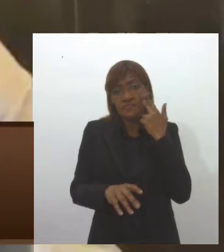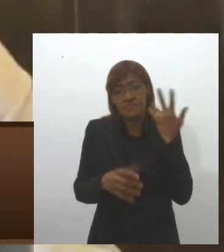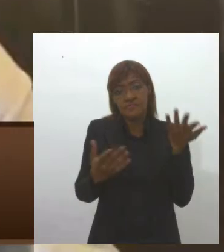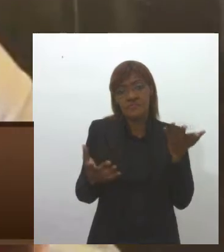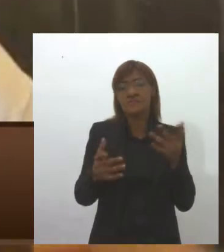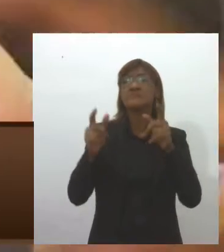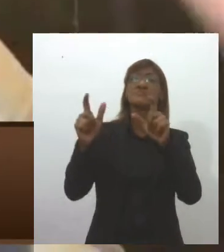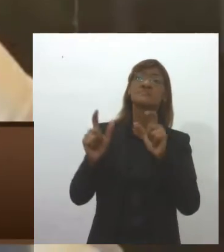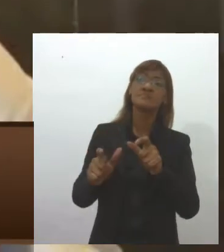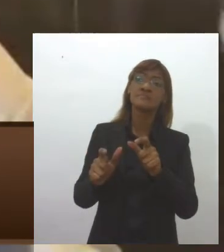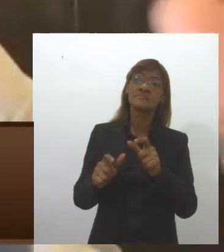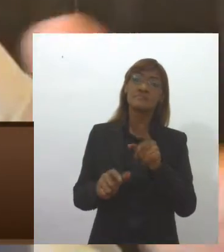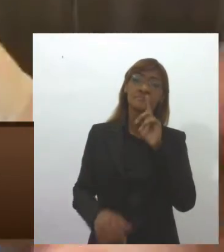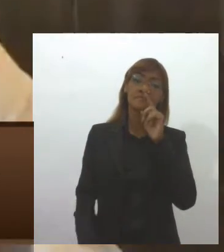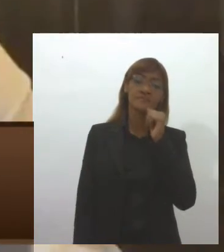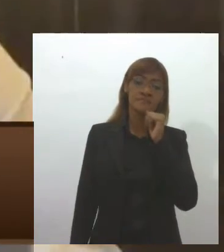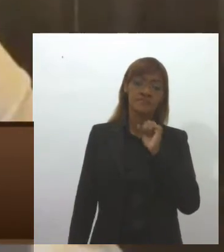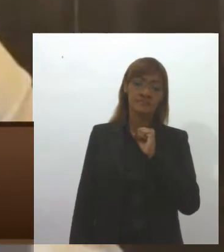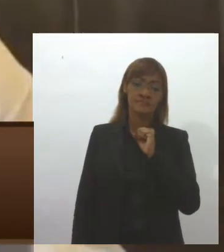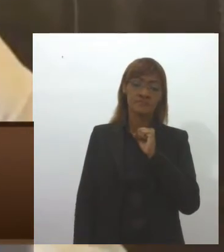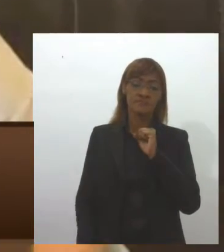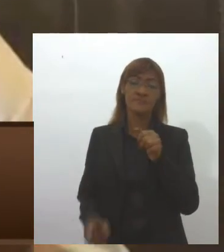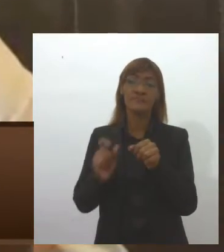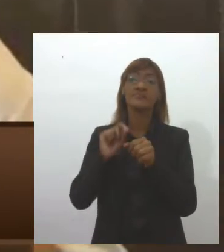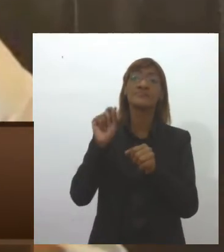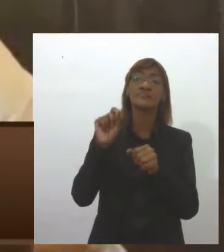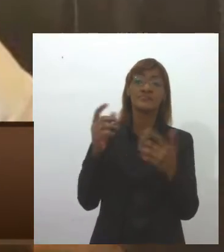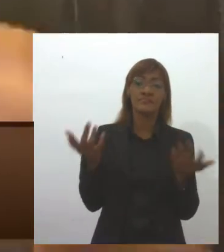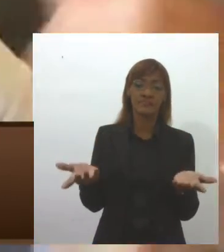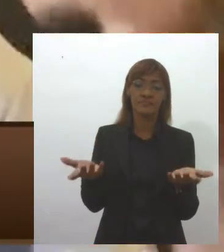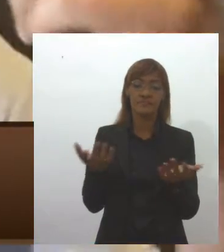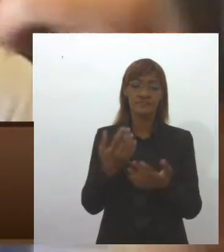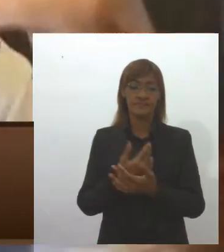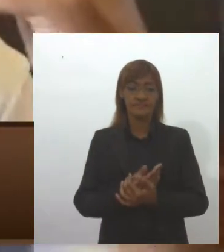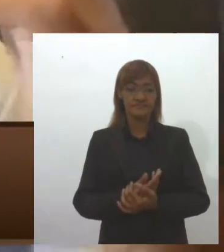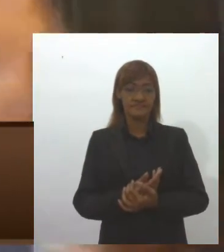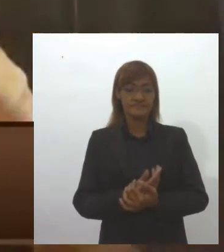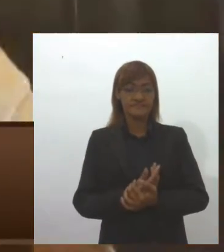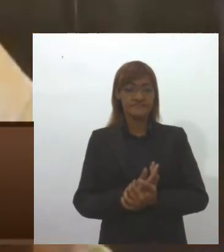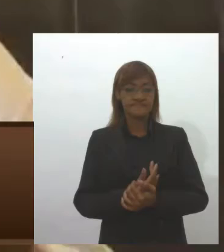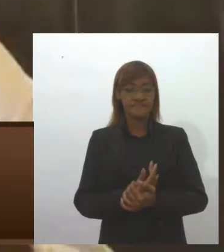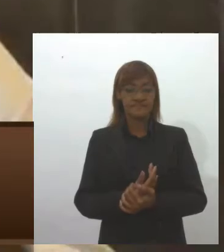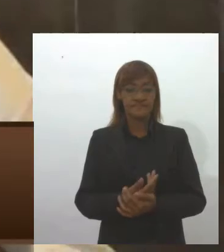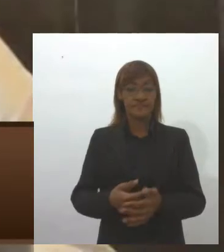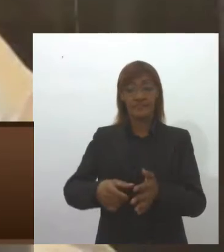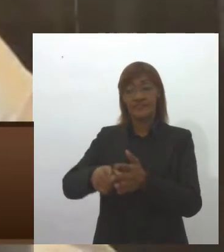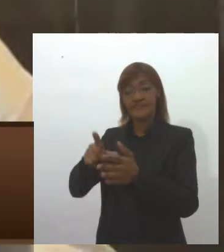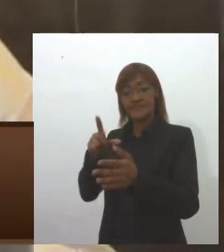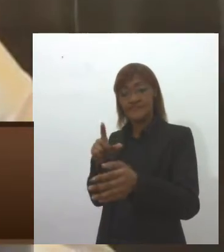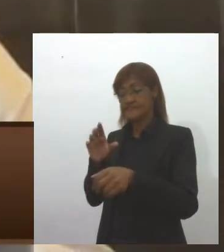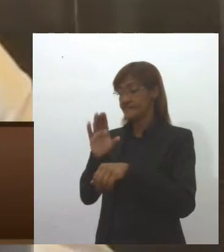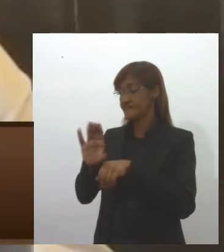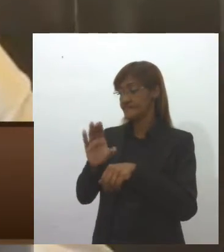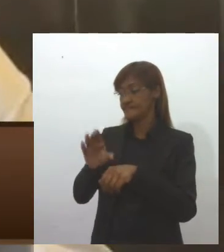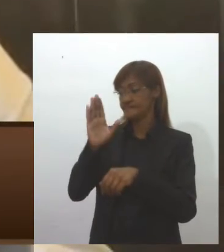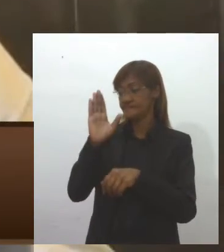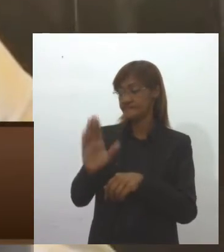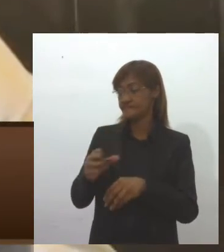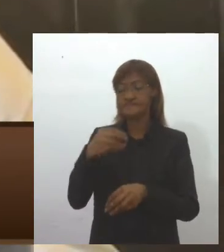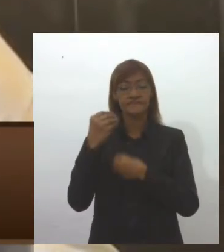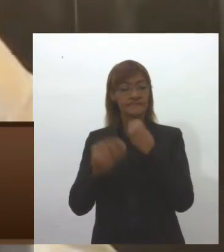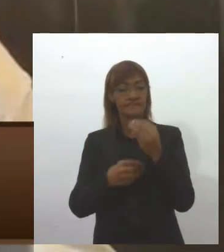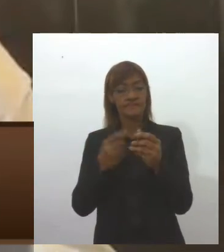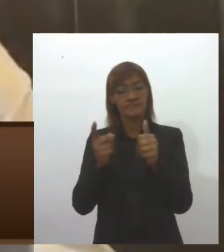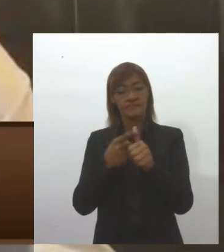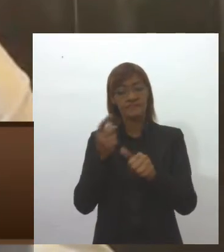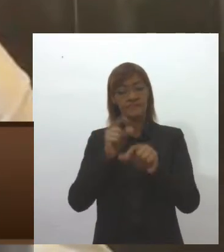é? O que é que tem para fazer lá? Então, a gente identificou isso já lá atrás, que a gente tem que vender o destino em primeiro lugar.